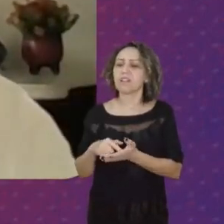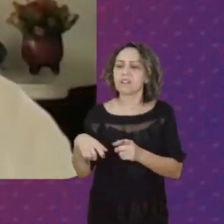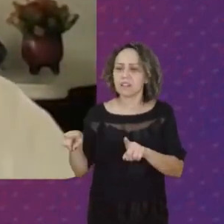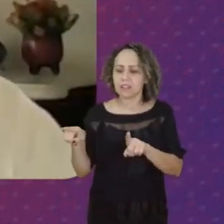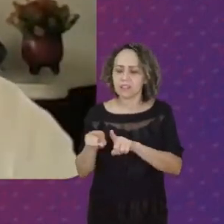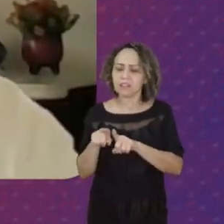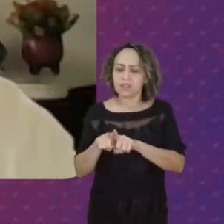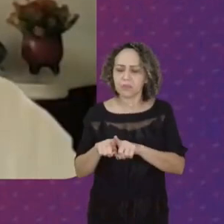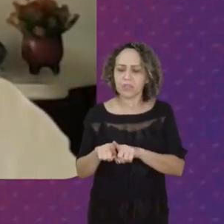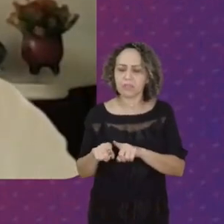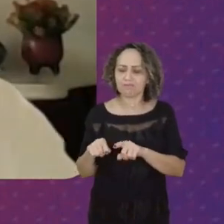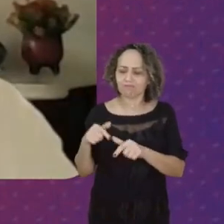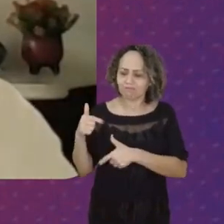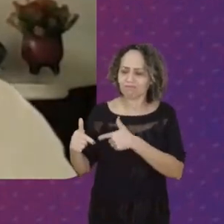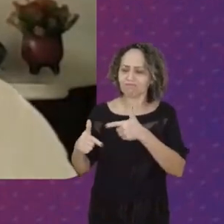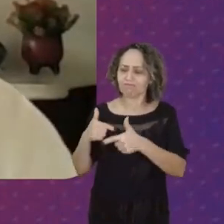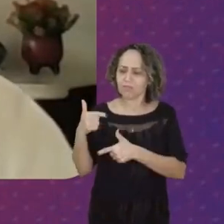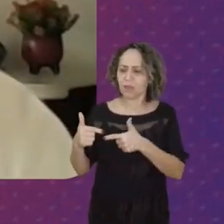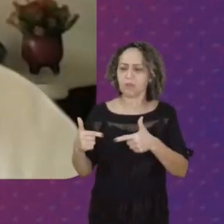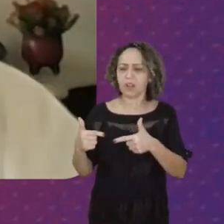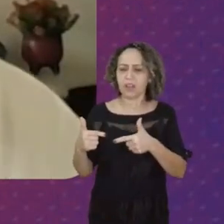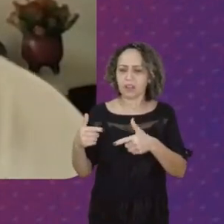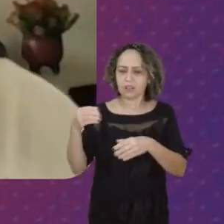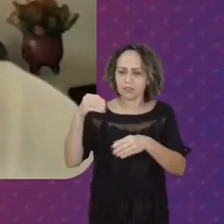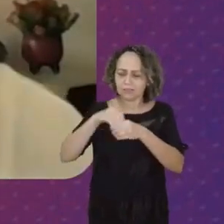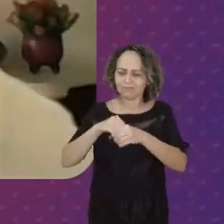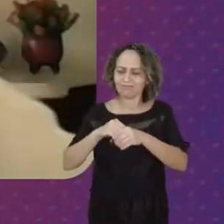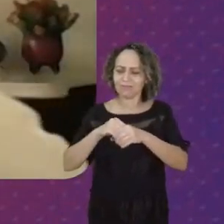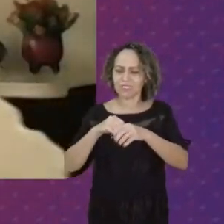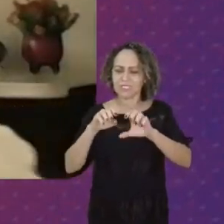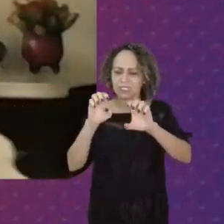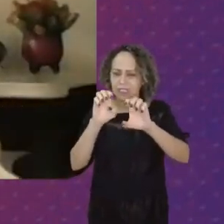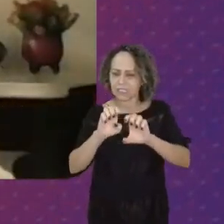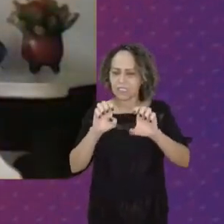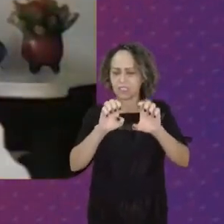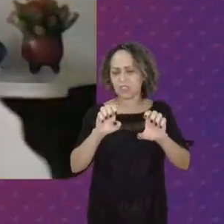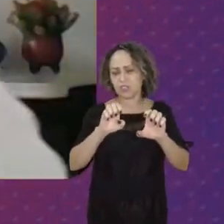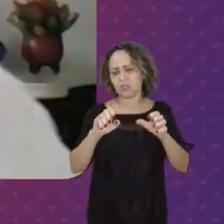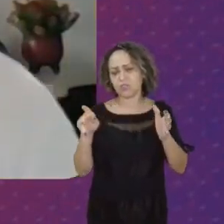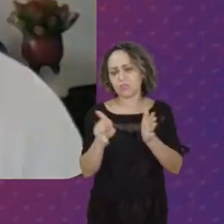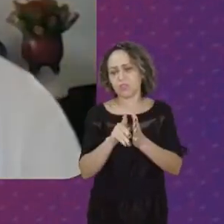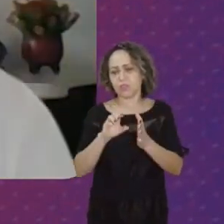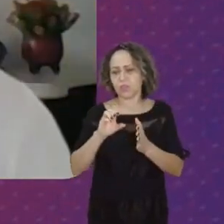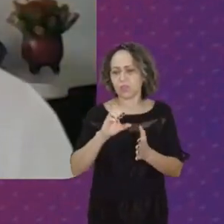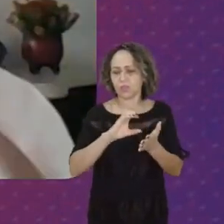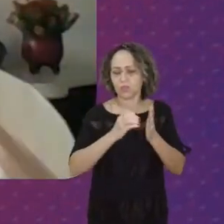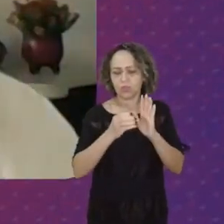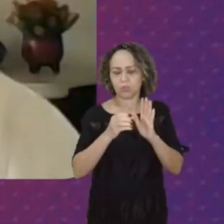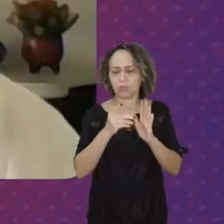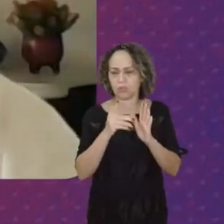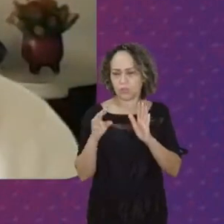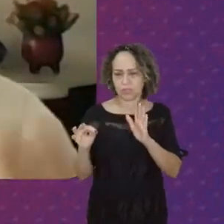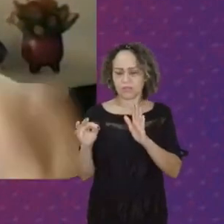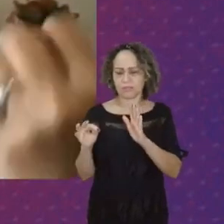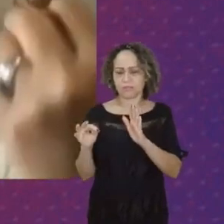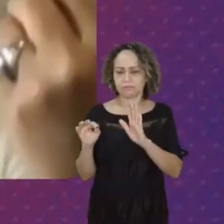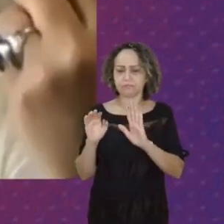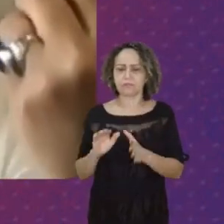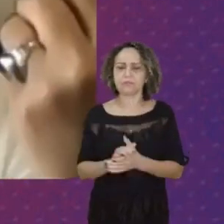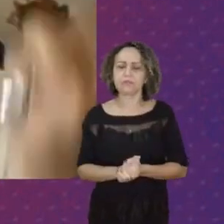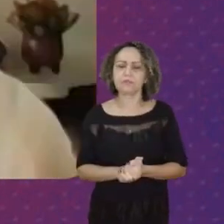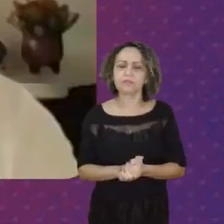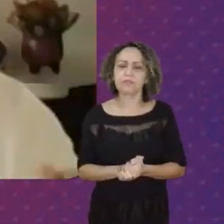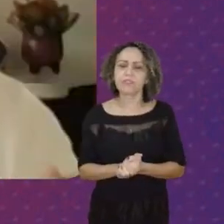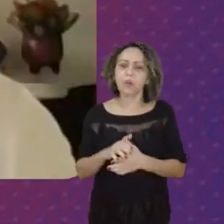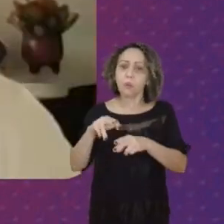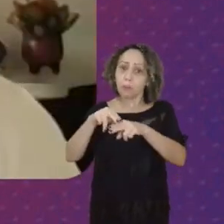a trabalhar nessas estruturas do partido. Então, por isso que